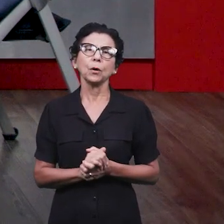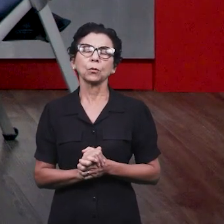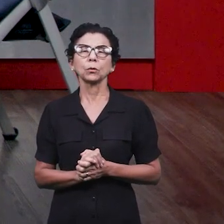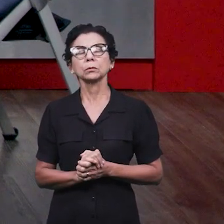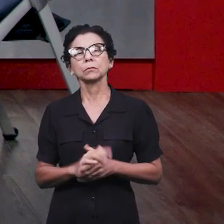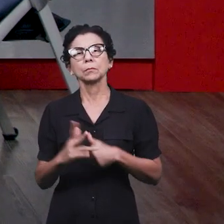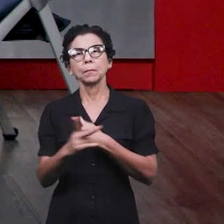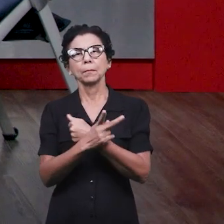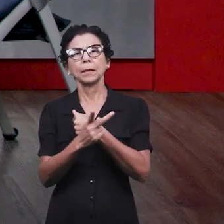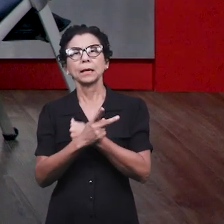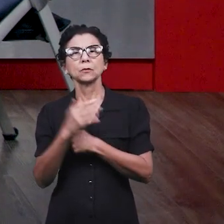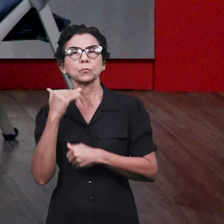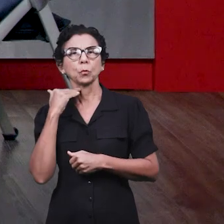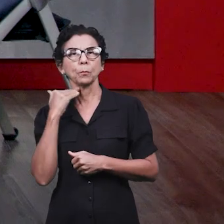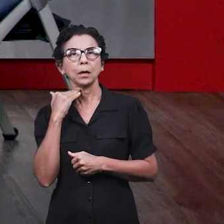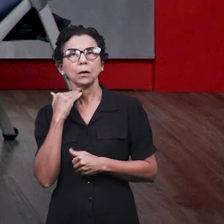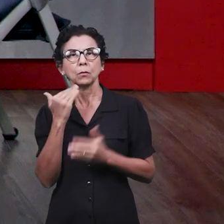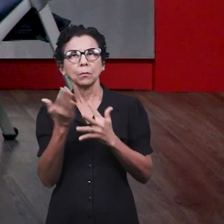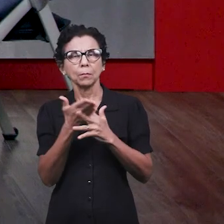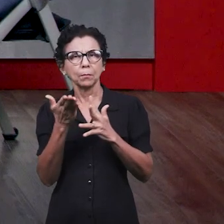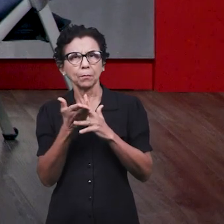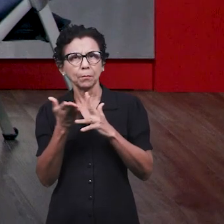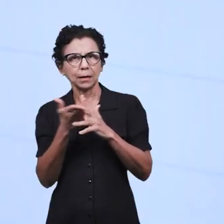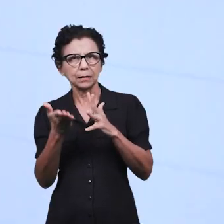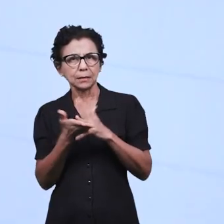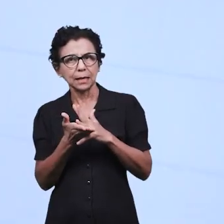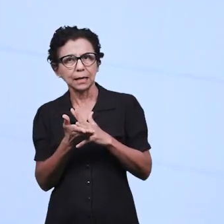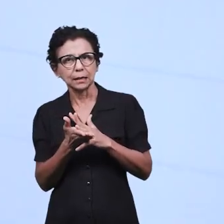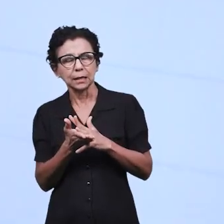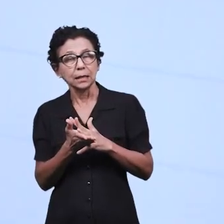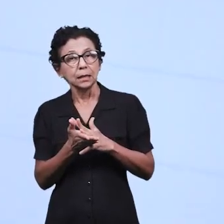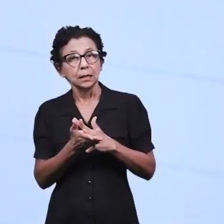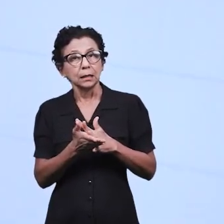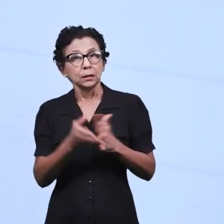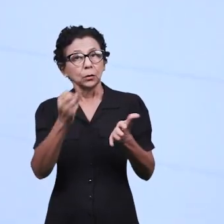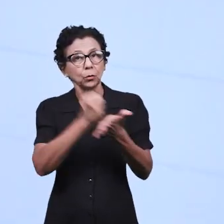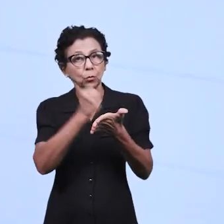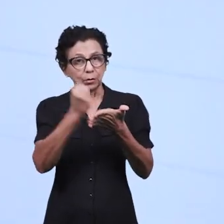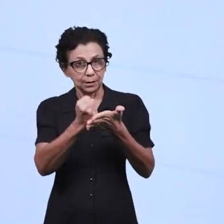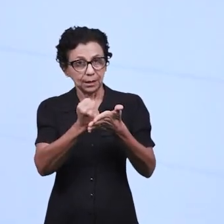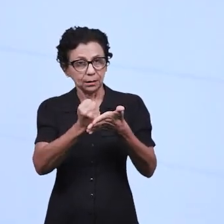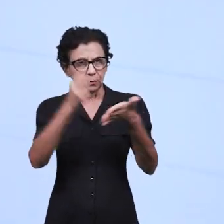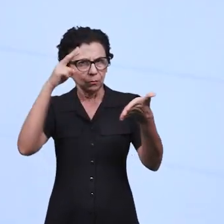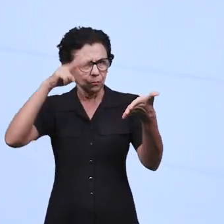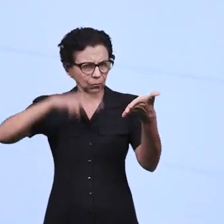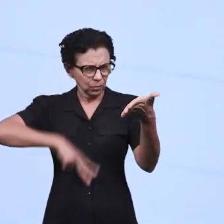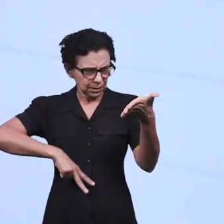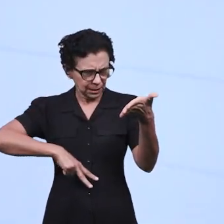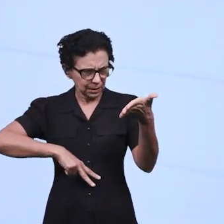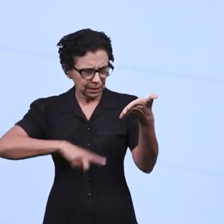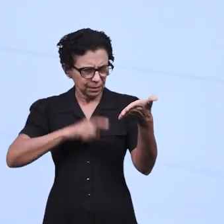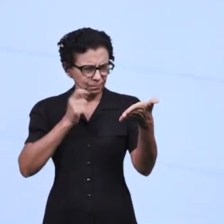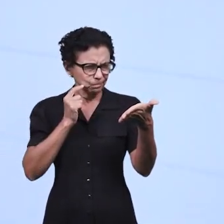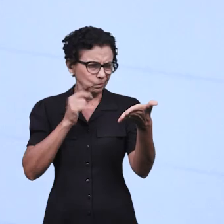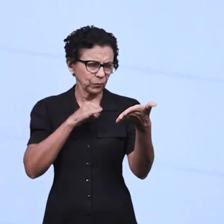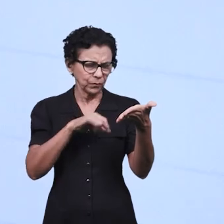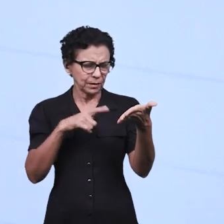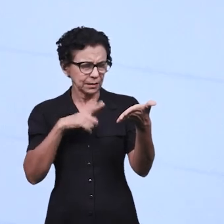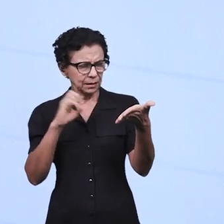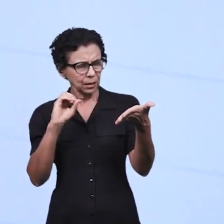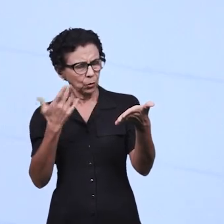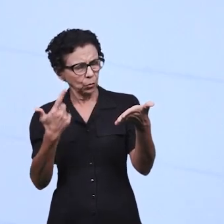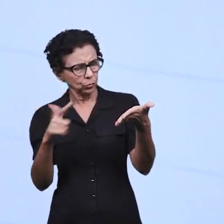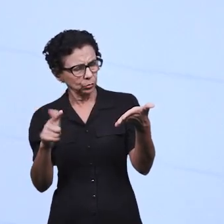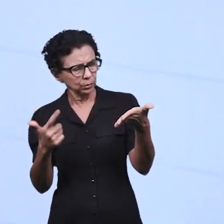fazendo financiamento, observar que se tem a cláusula, se não tem, e você deseja inserir essa cláusula, porque a gente não sabe o dia de